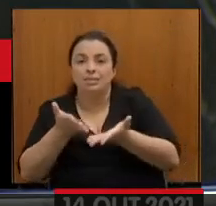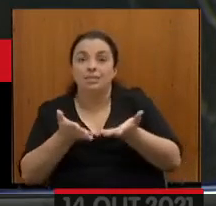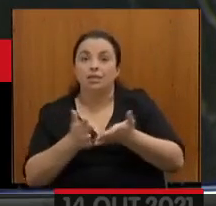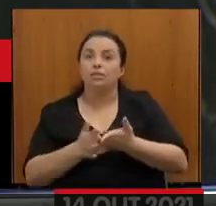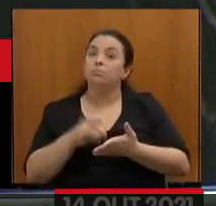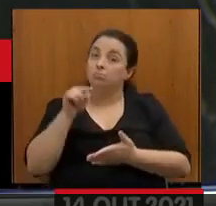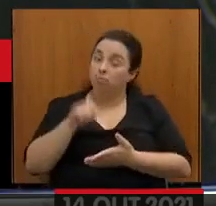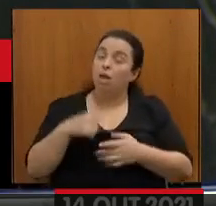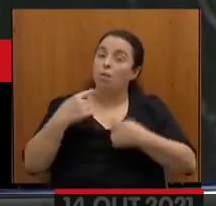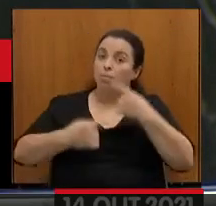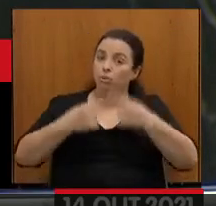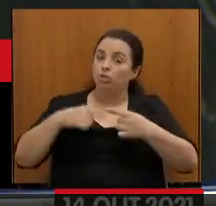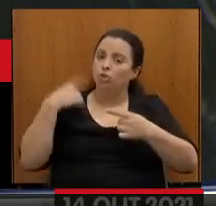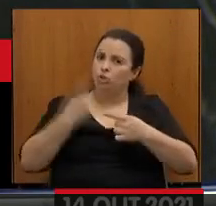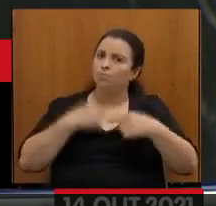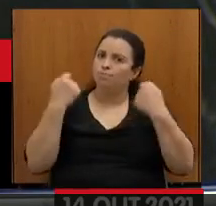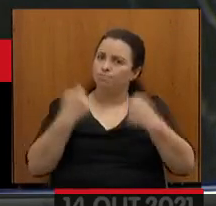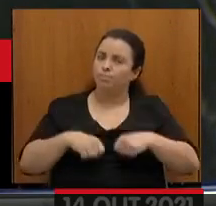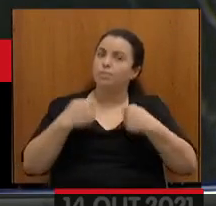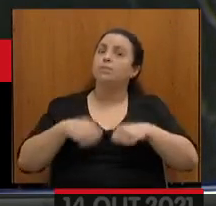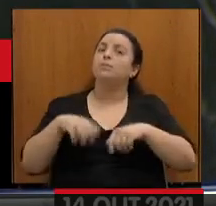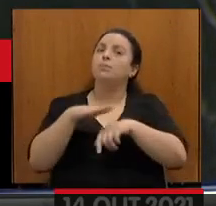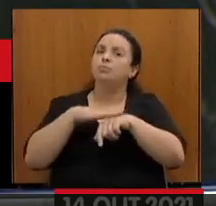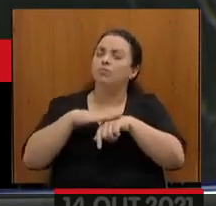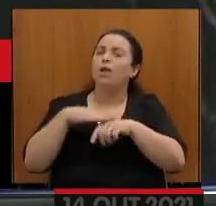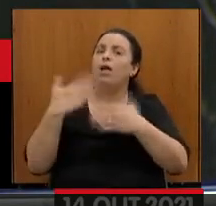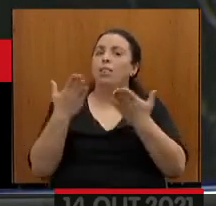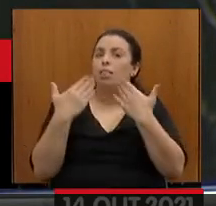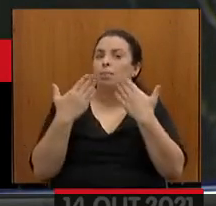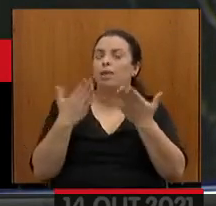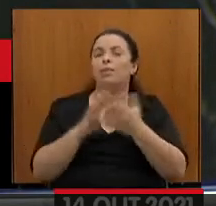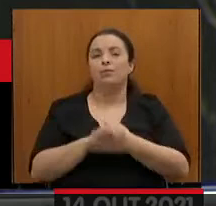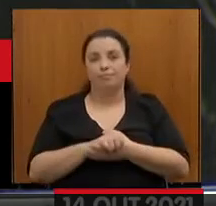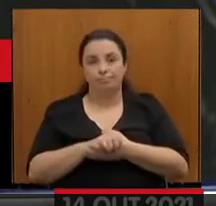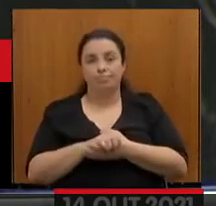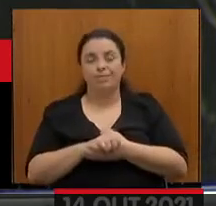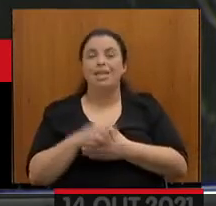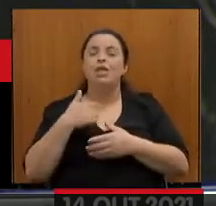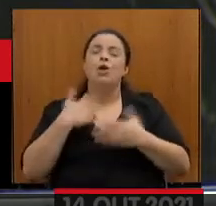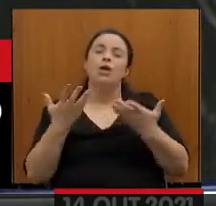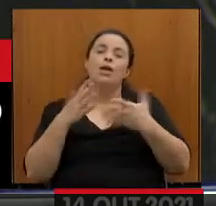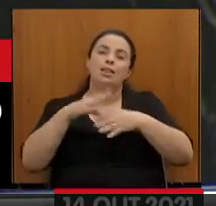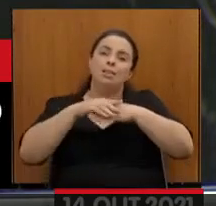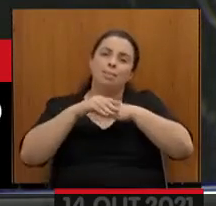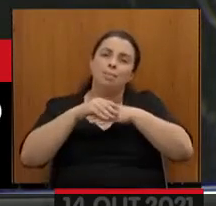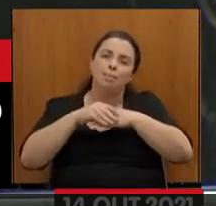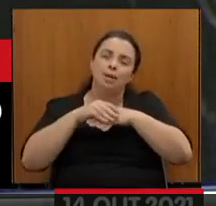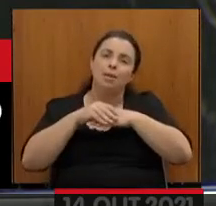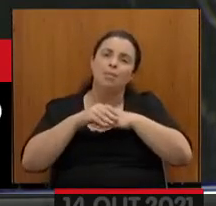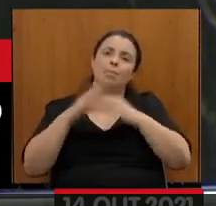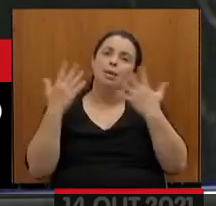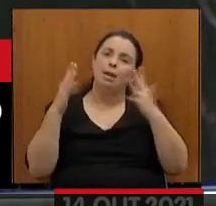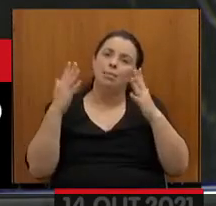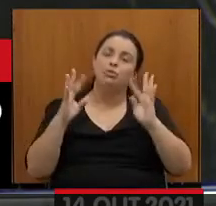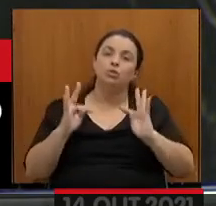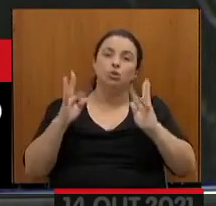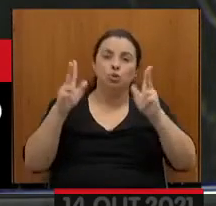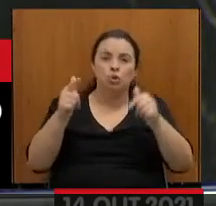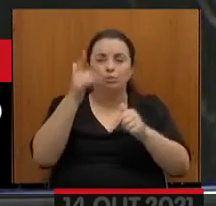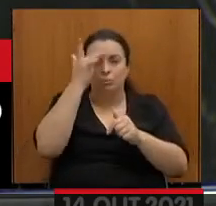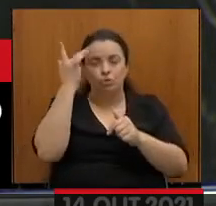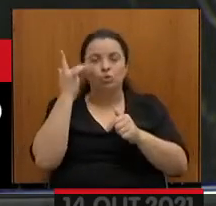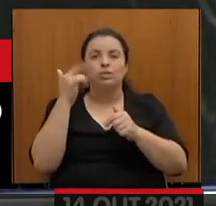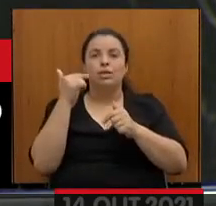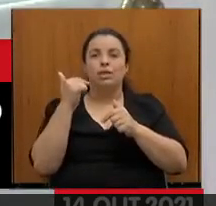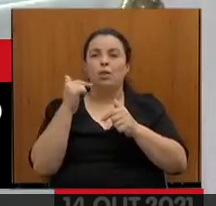mão de debater. Eu quero, então, aqui parabenizar todos e todas as envolvidas, envolvidos nessa ação,